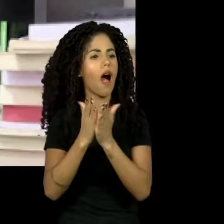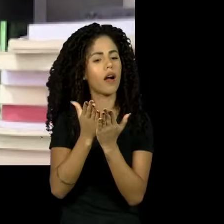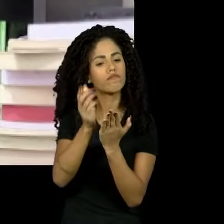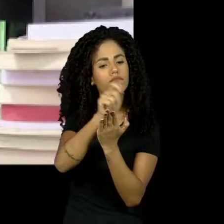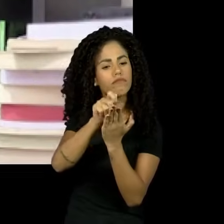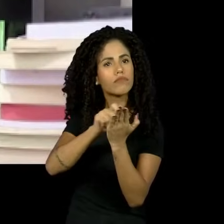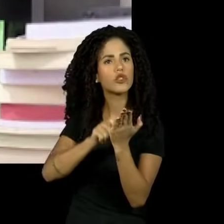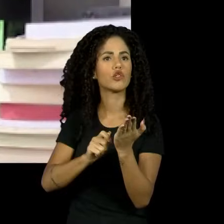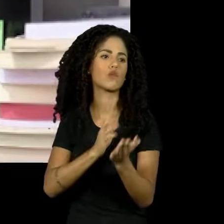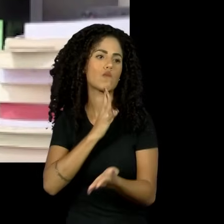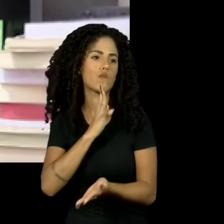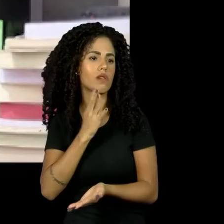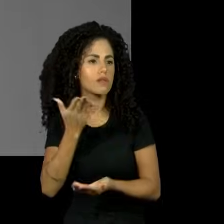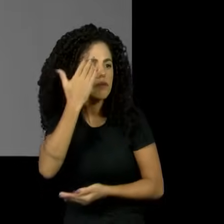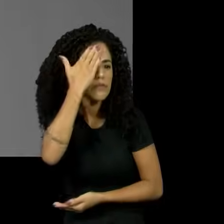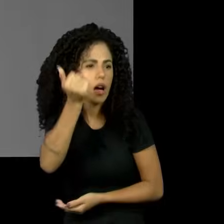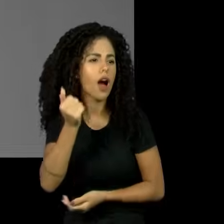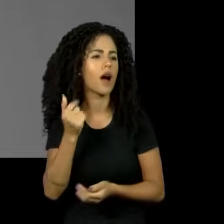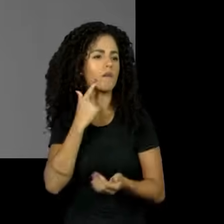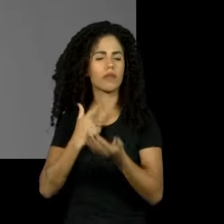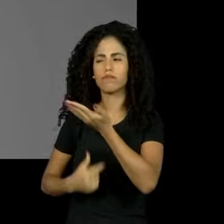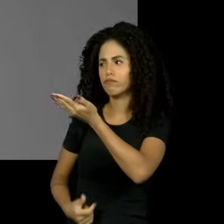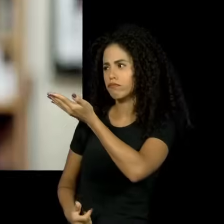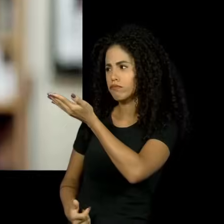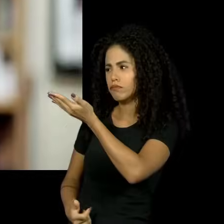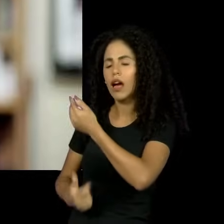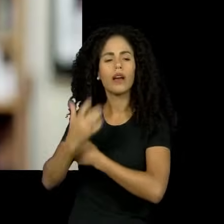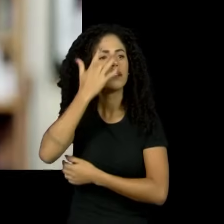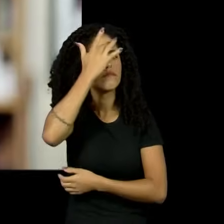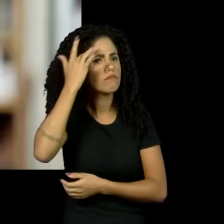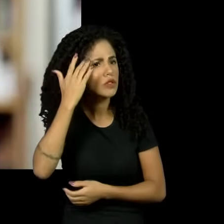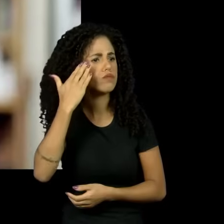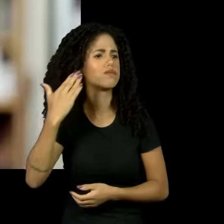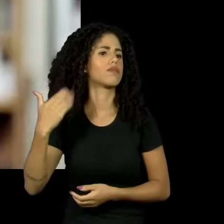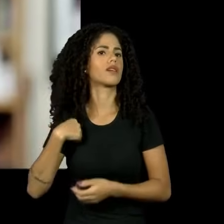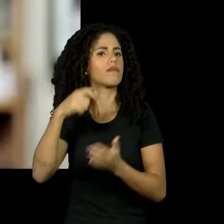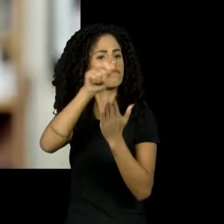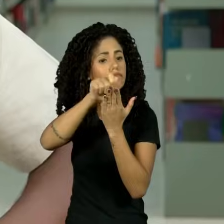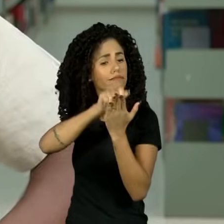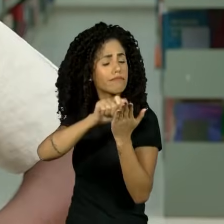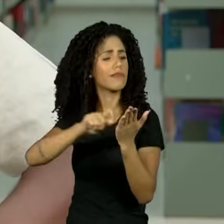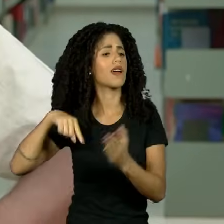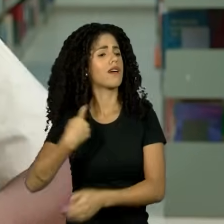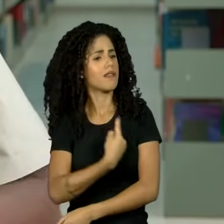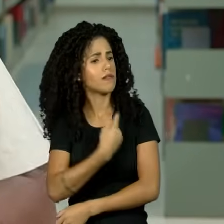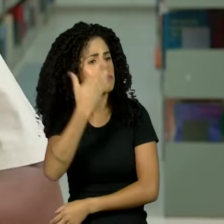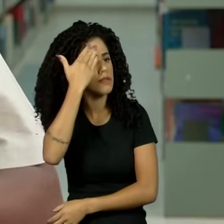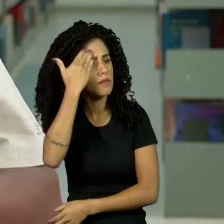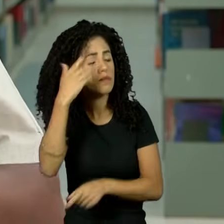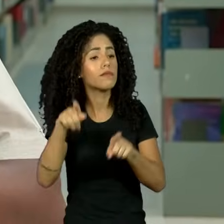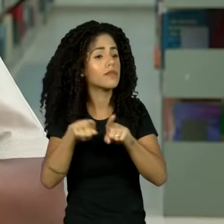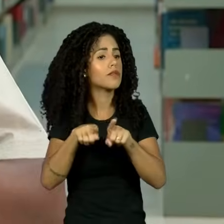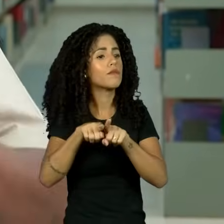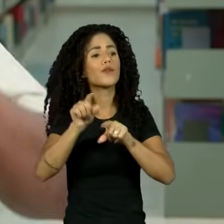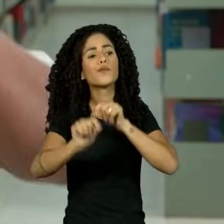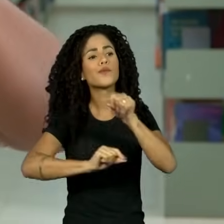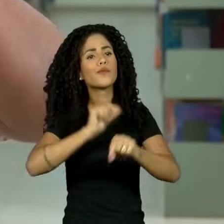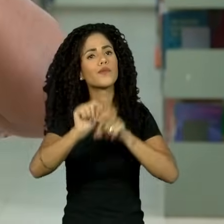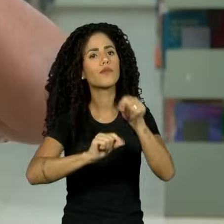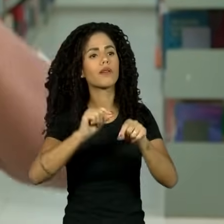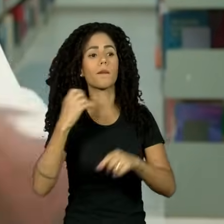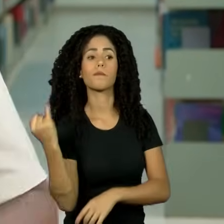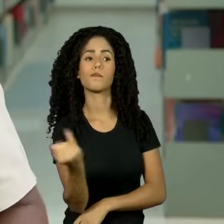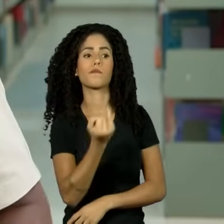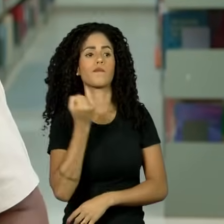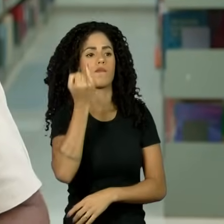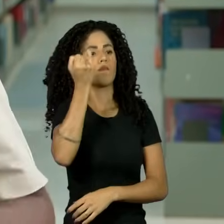Jefferson Tenório tem feito, Ana Maria Gonçalves, o próprio Paulo Lins. E você tem uma das cenas que eu acho que é uma das mais